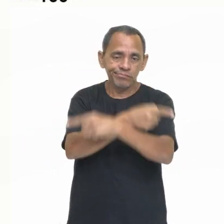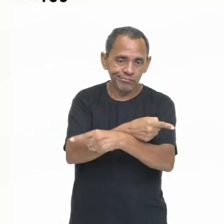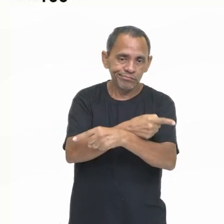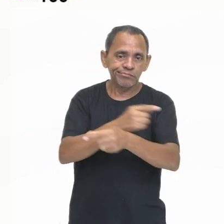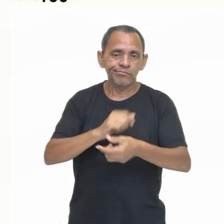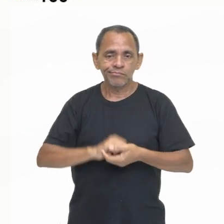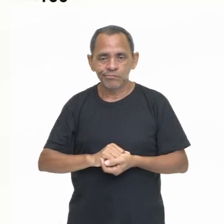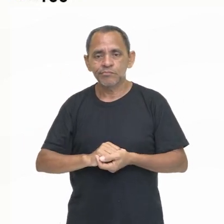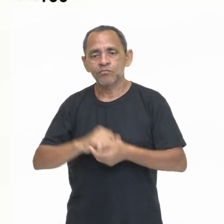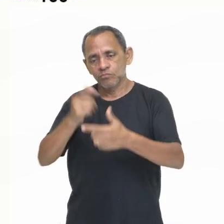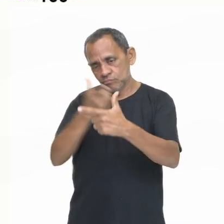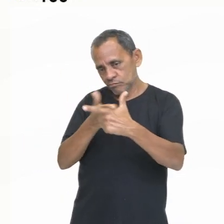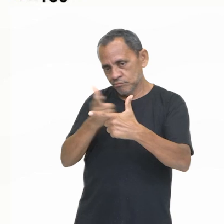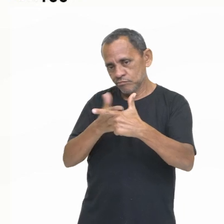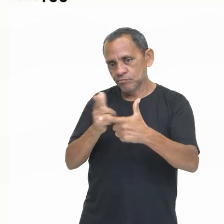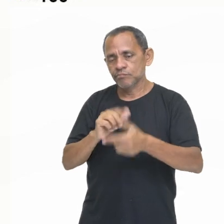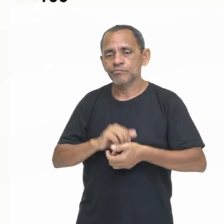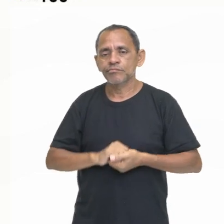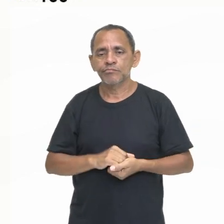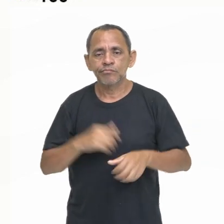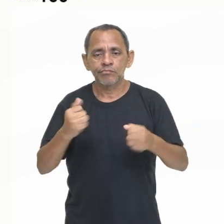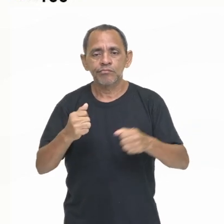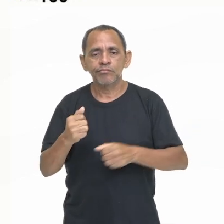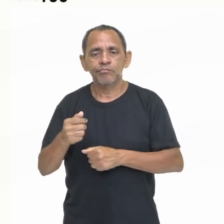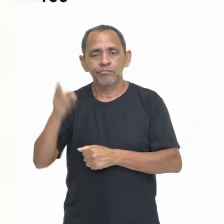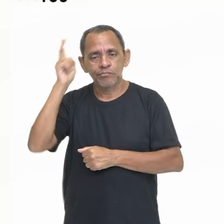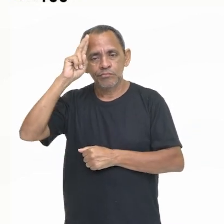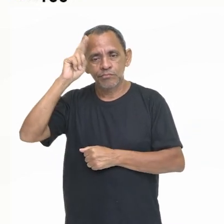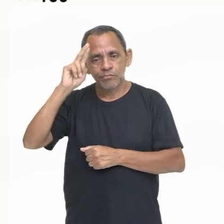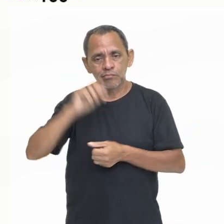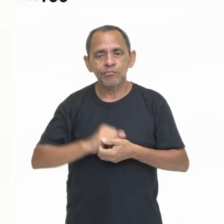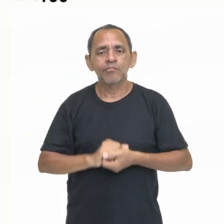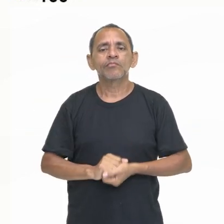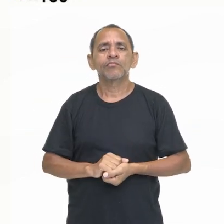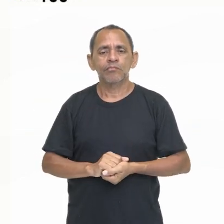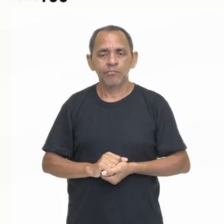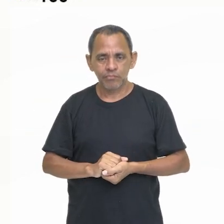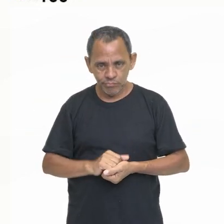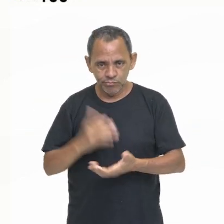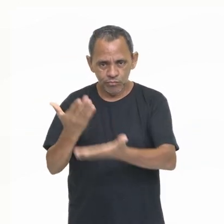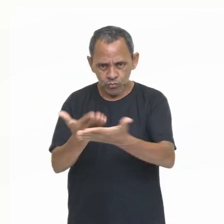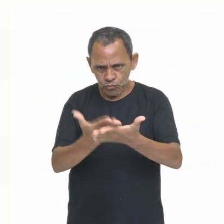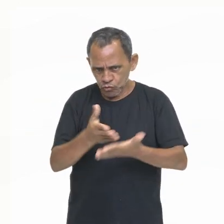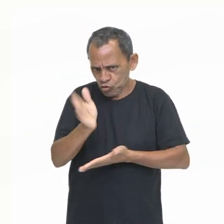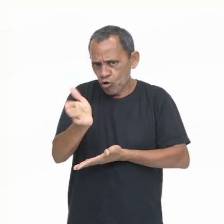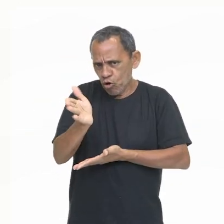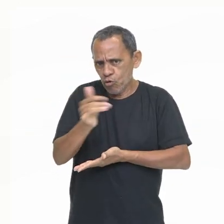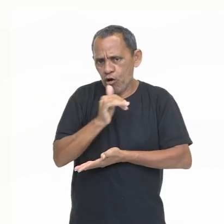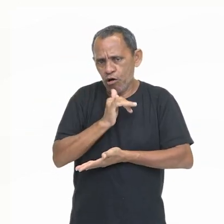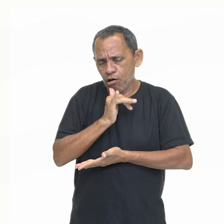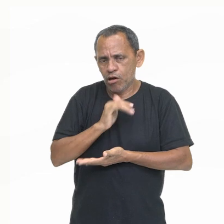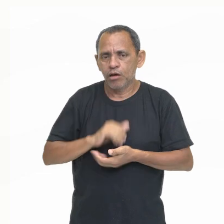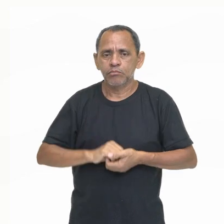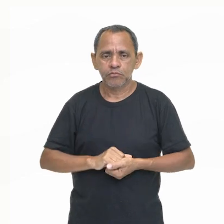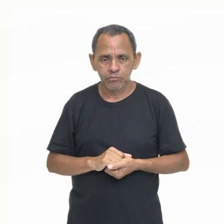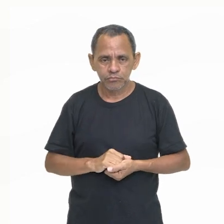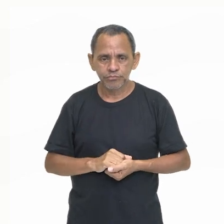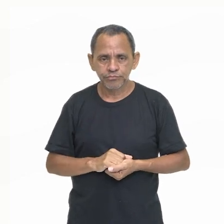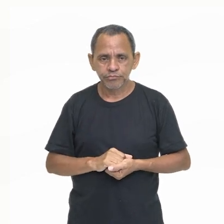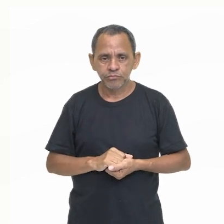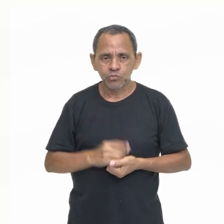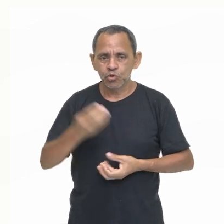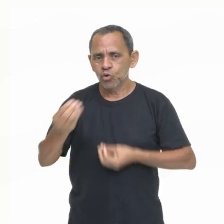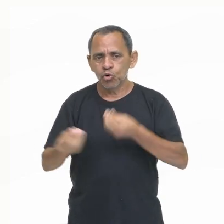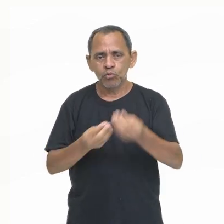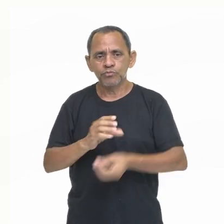para você não errar seus cálculos. Então só para a gente rever aí alguns dos nossos exemplos que nós vimos, tá? Nós tínhamos aqui que